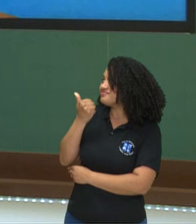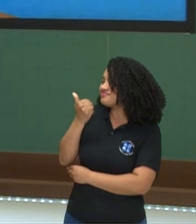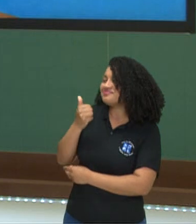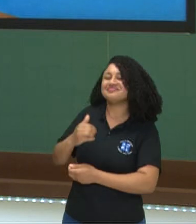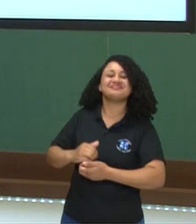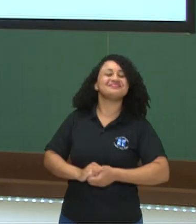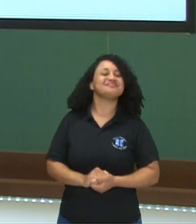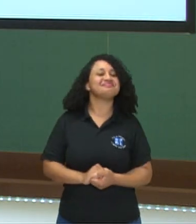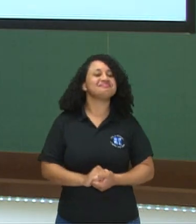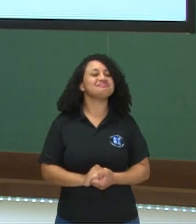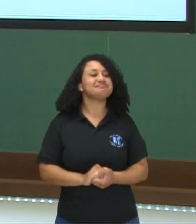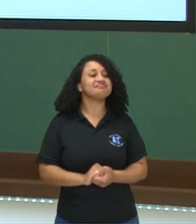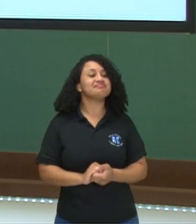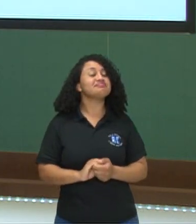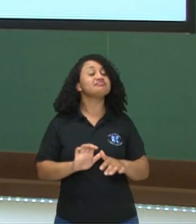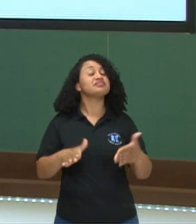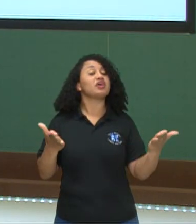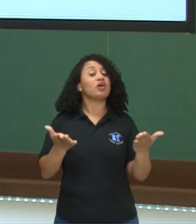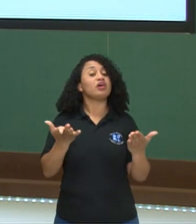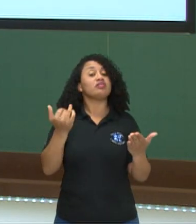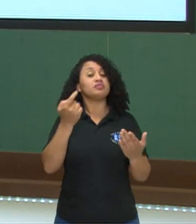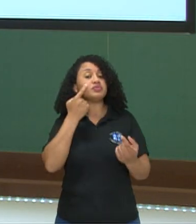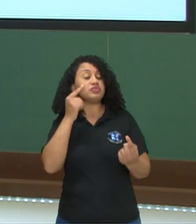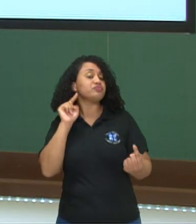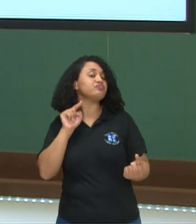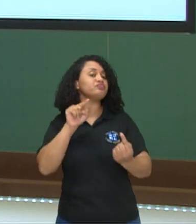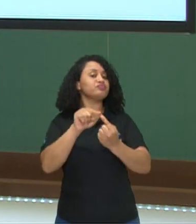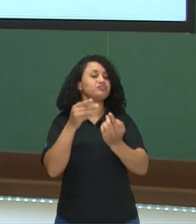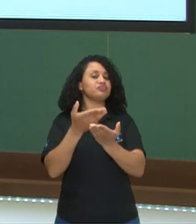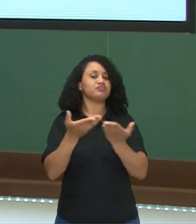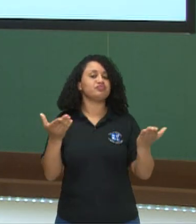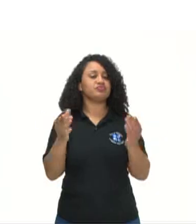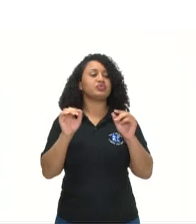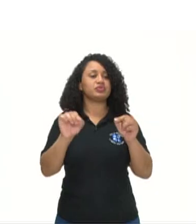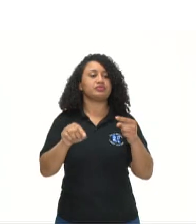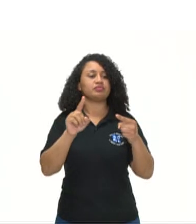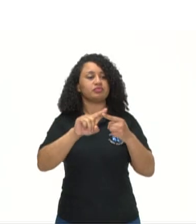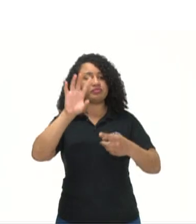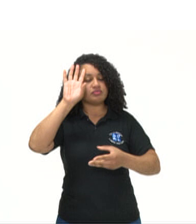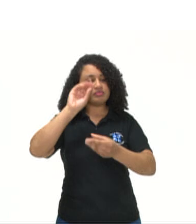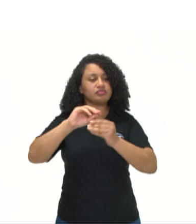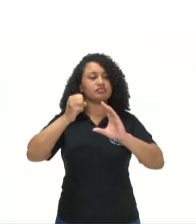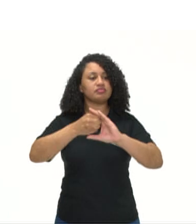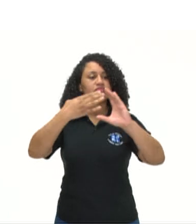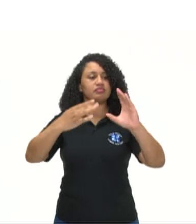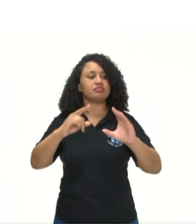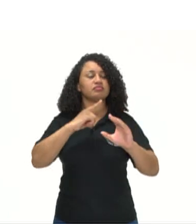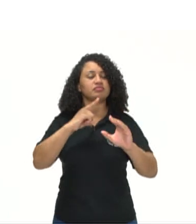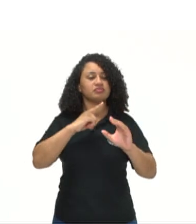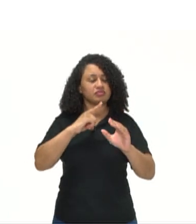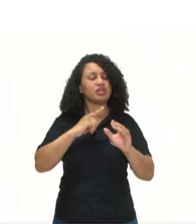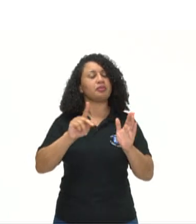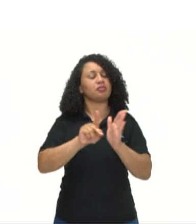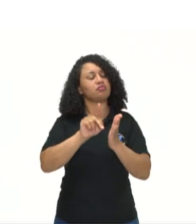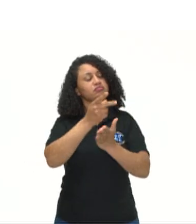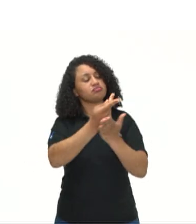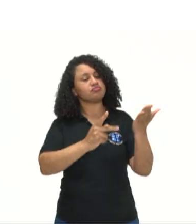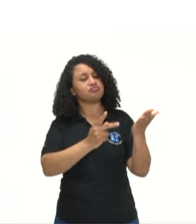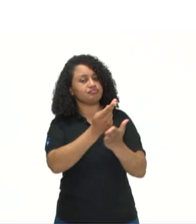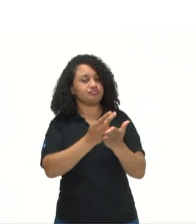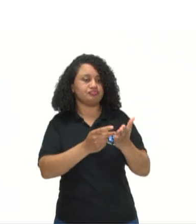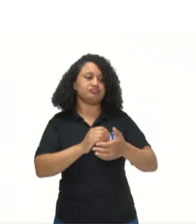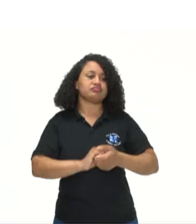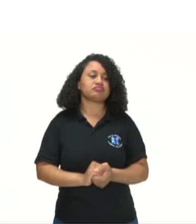bem? Vamos aos nossos objetivos. Compreender as características composicionais do